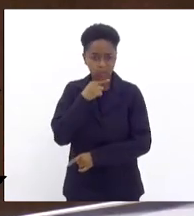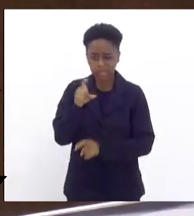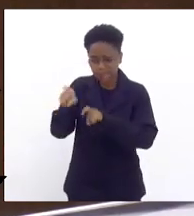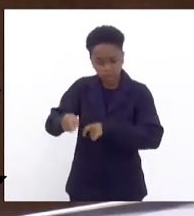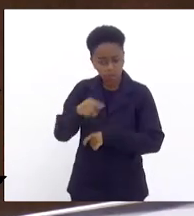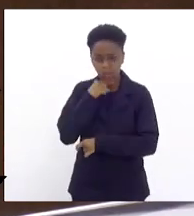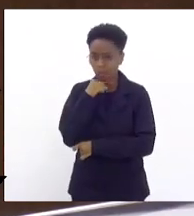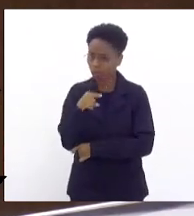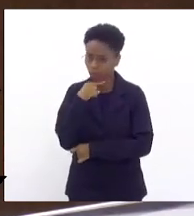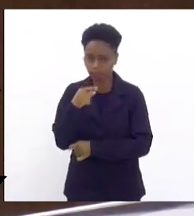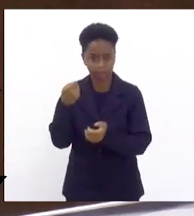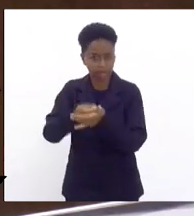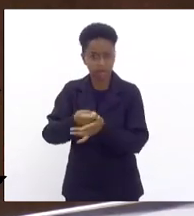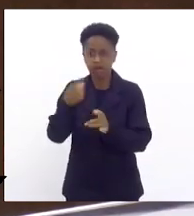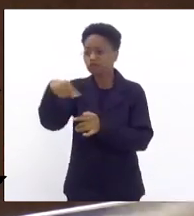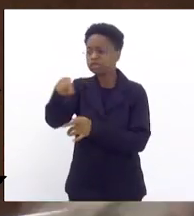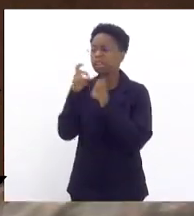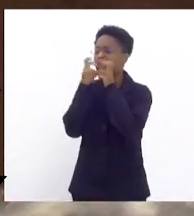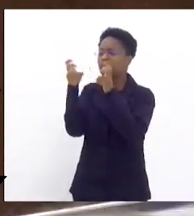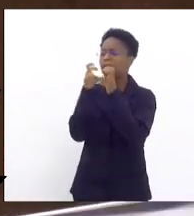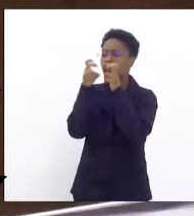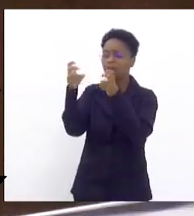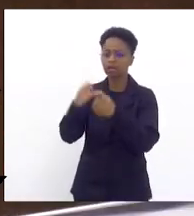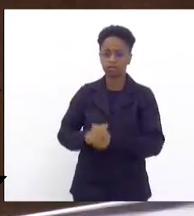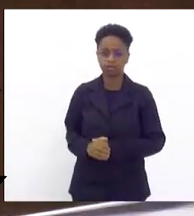pagar, não. E vocês estão gritando.